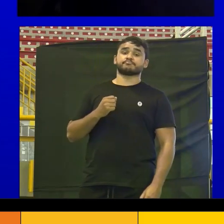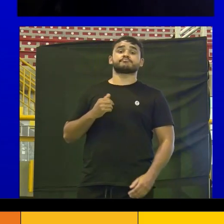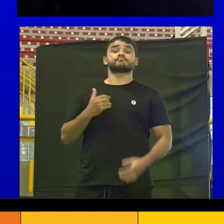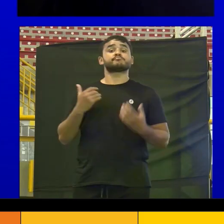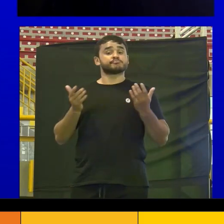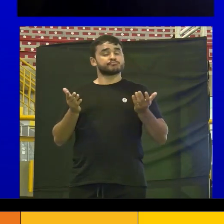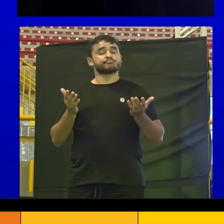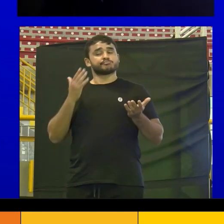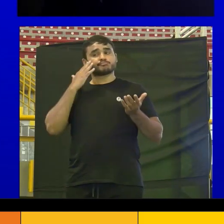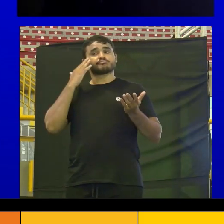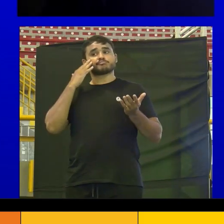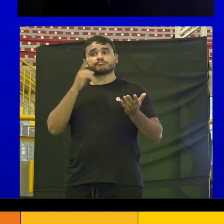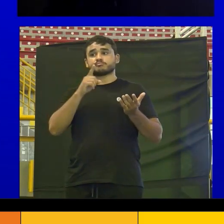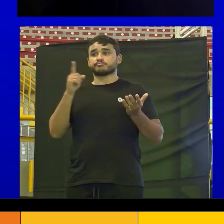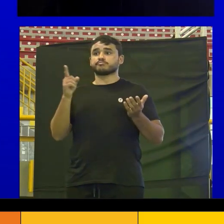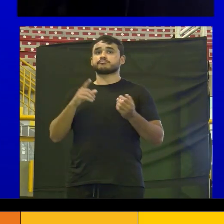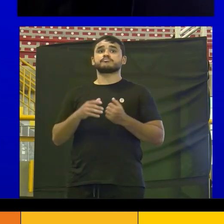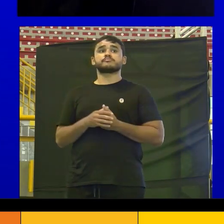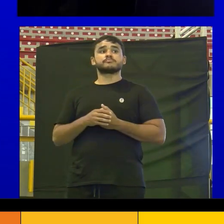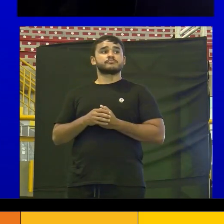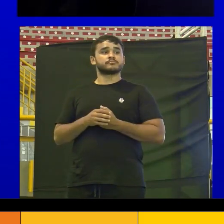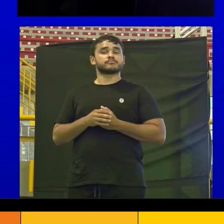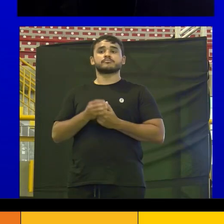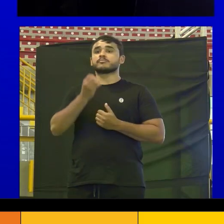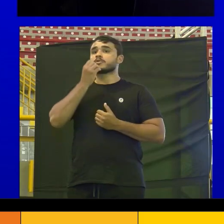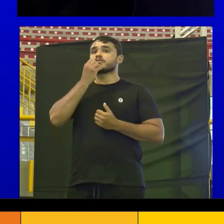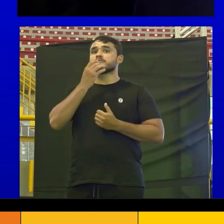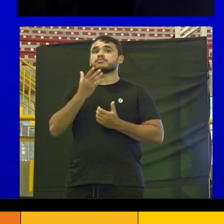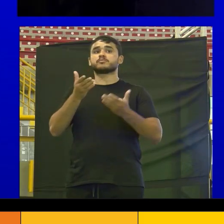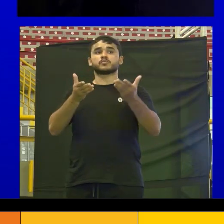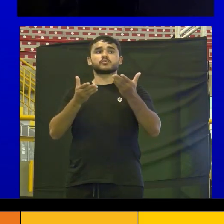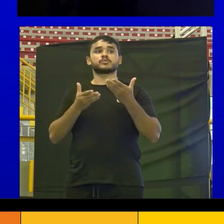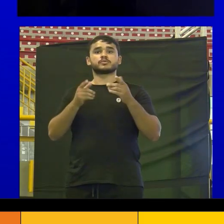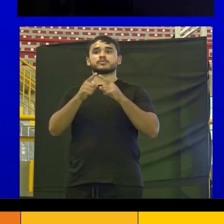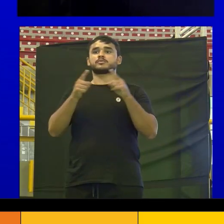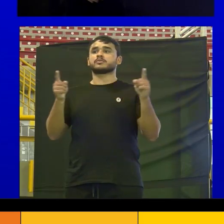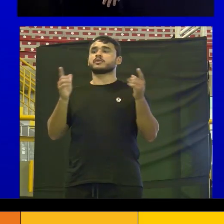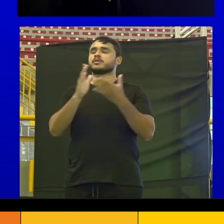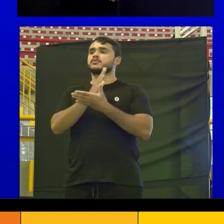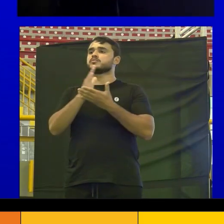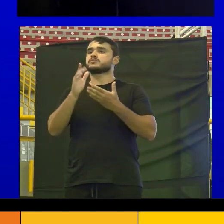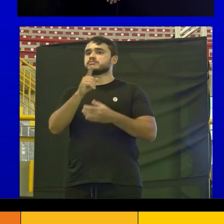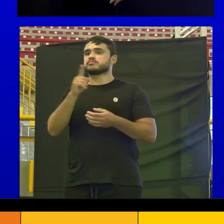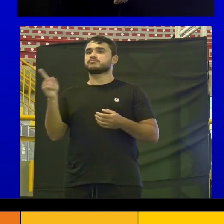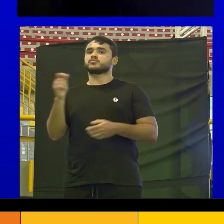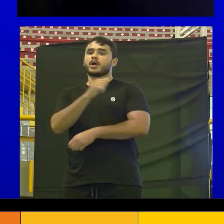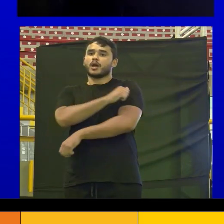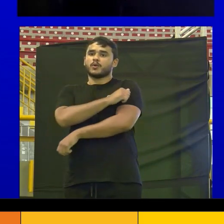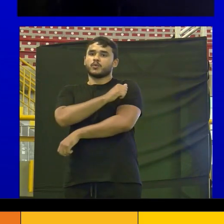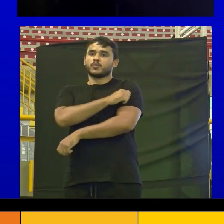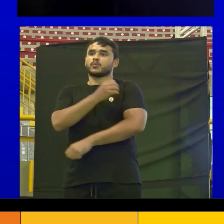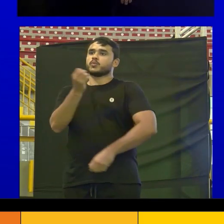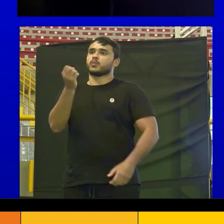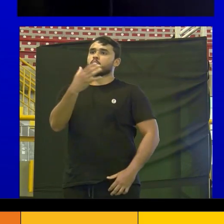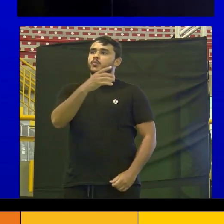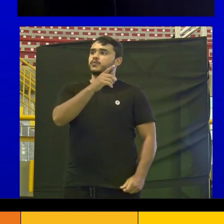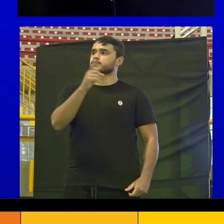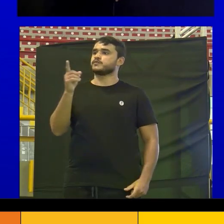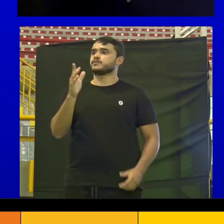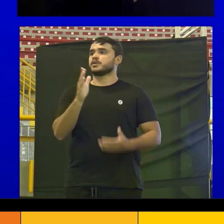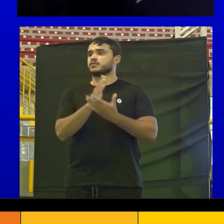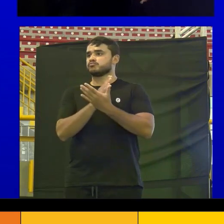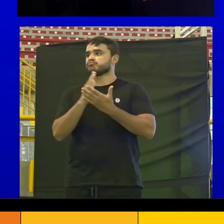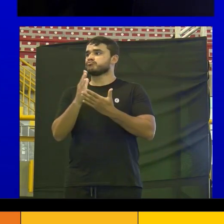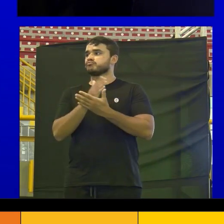Eu quero muito, primeiro, desejar aí boas-vindas aos queridos e queridas que acabaram de chegar. Sejam todos muito bem-vindos